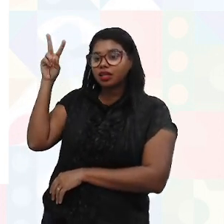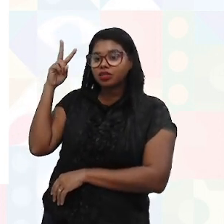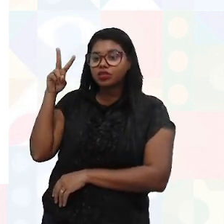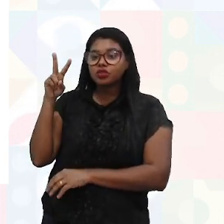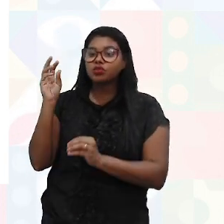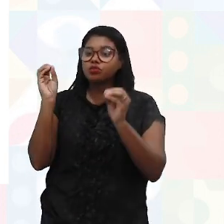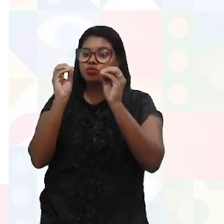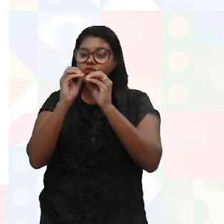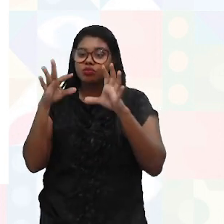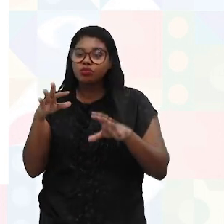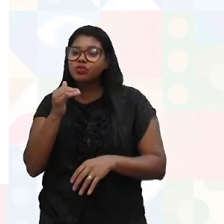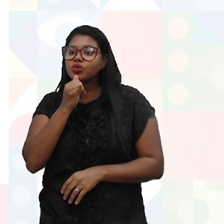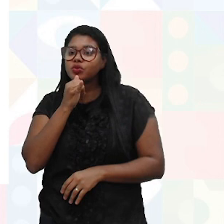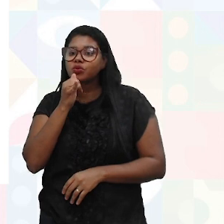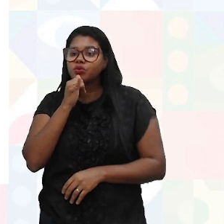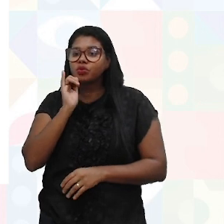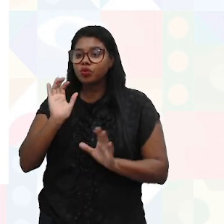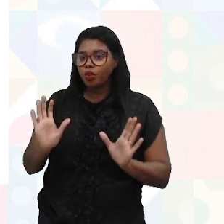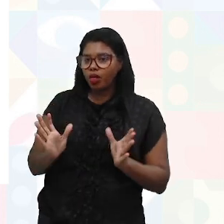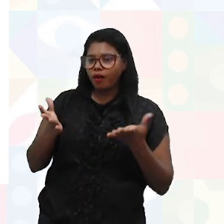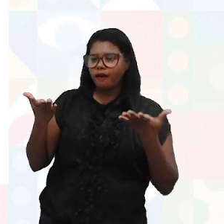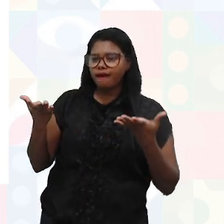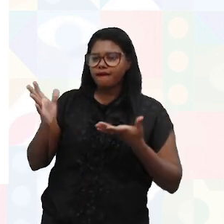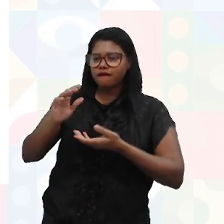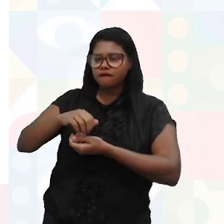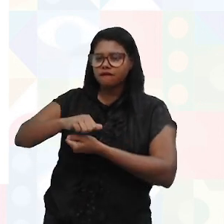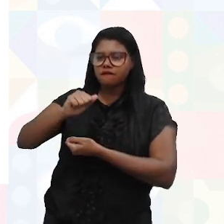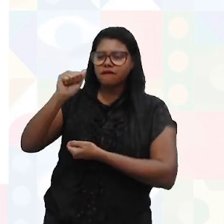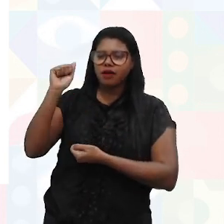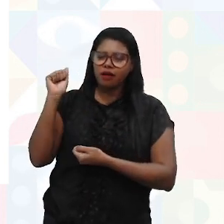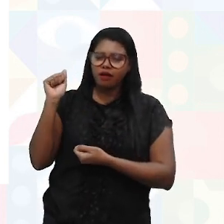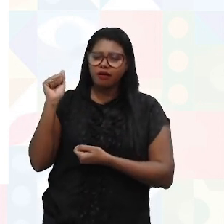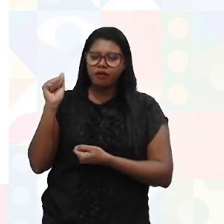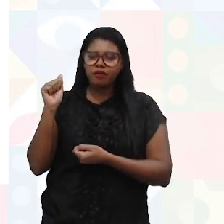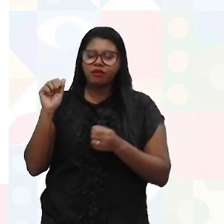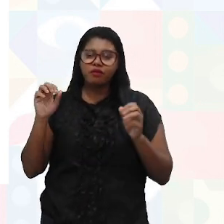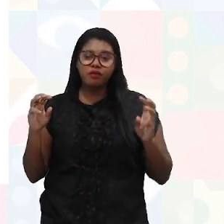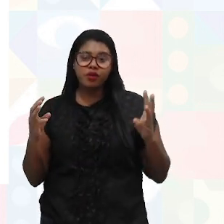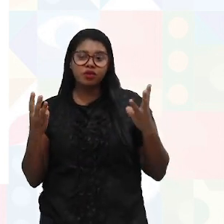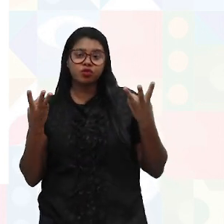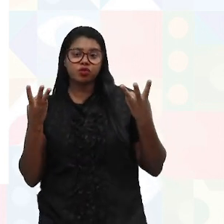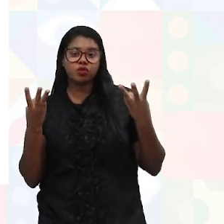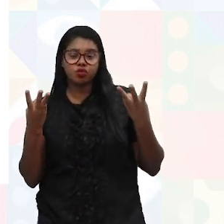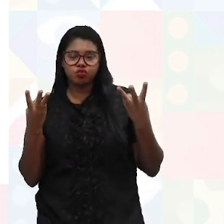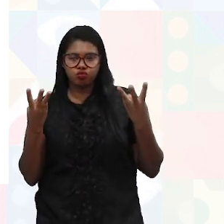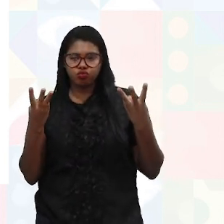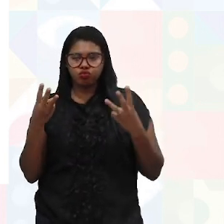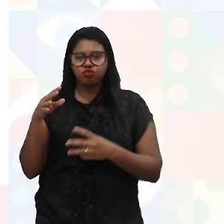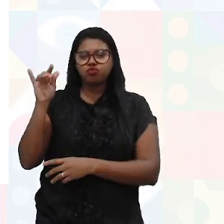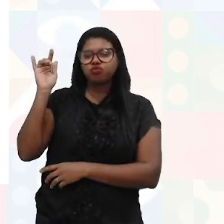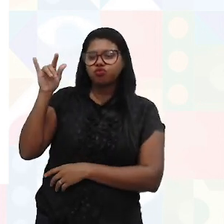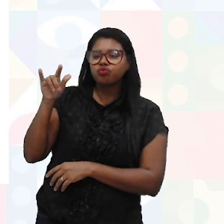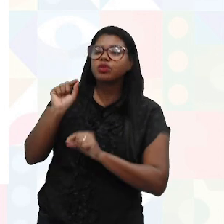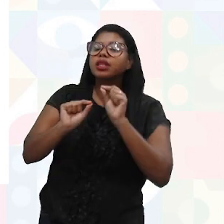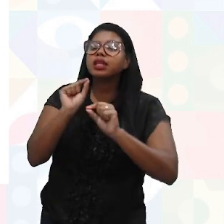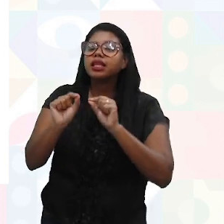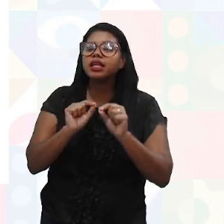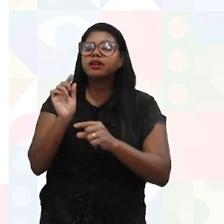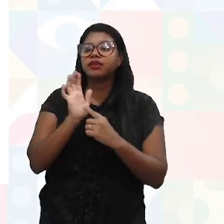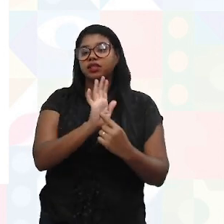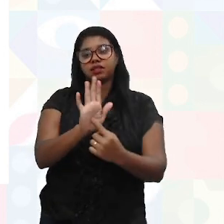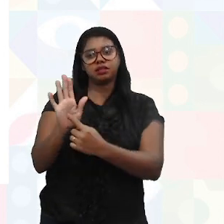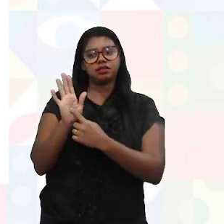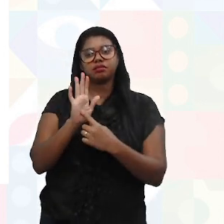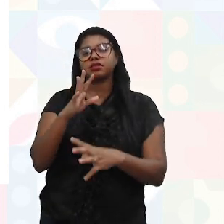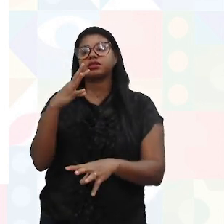uma festa de rock, por exemplo. Então você tem que compreender quem é o público-alvo, quem são as pessoas que vão estar se